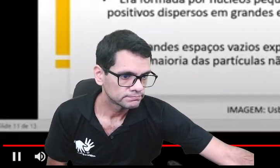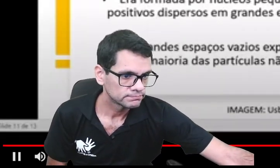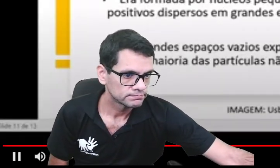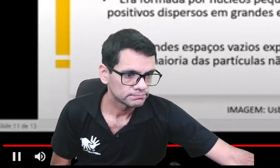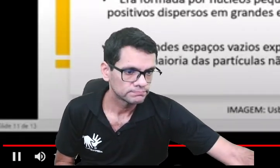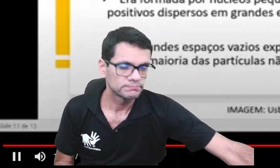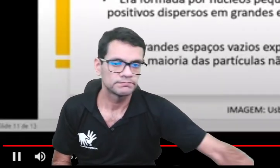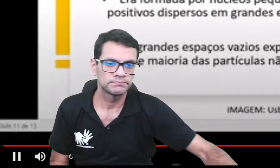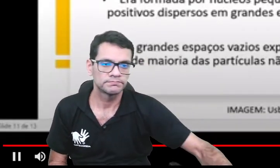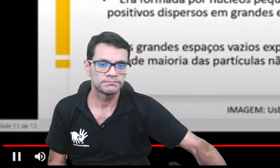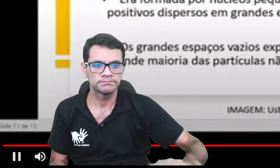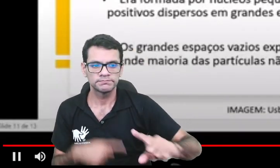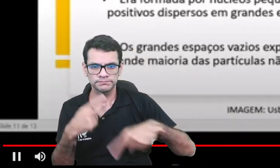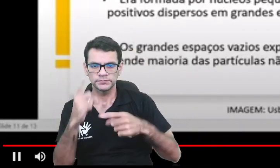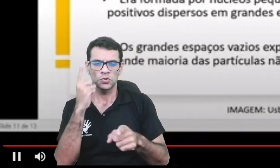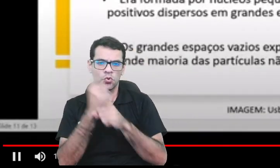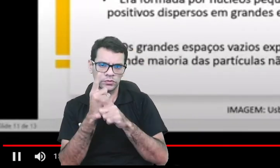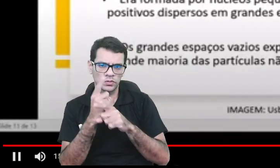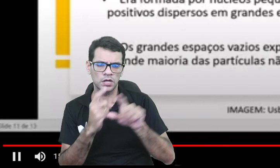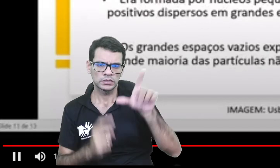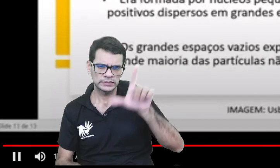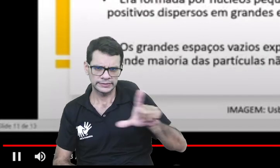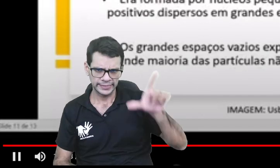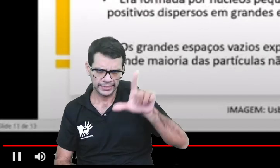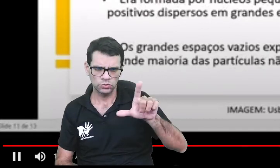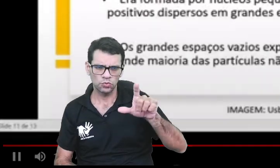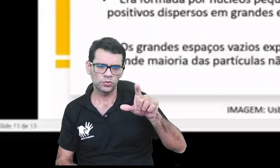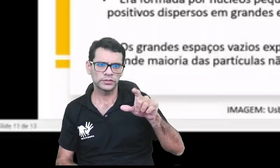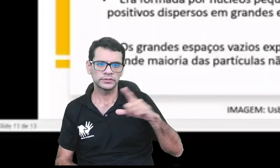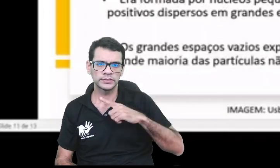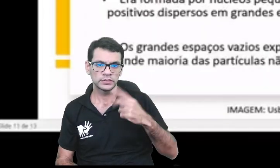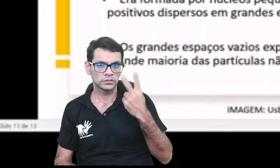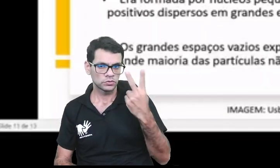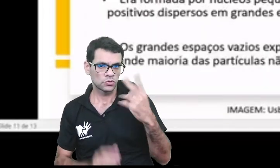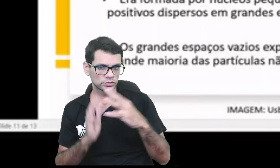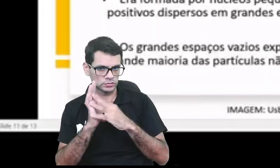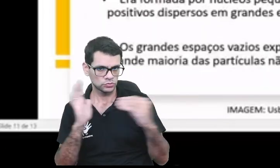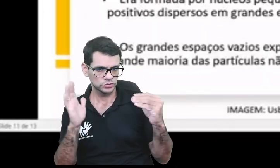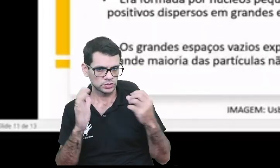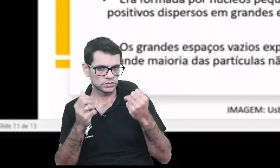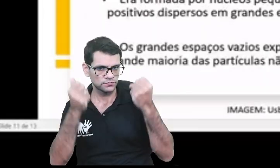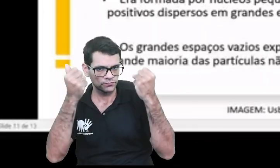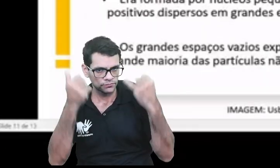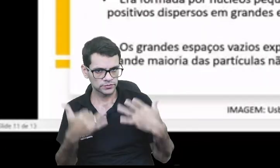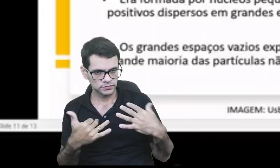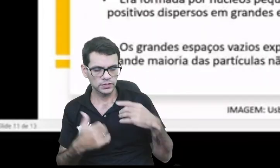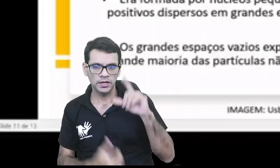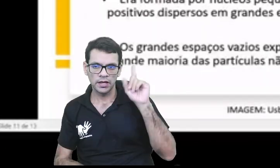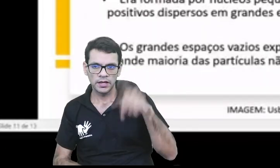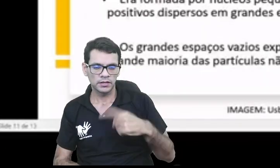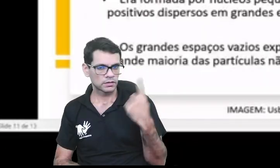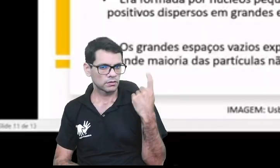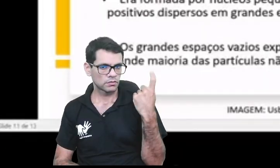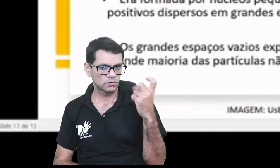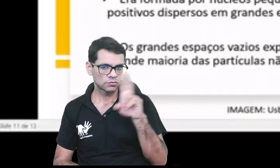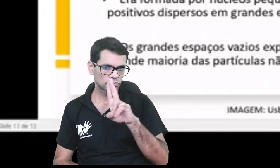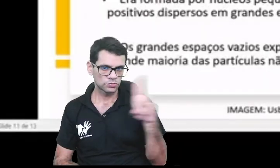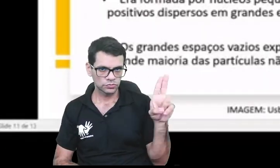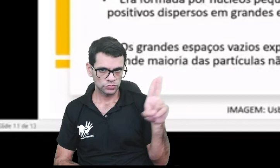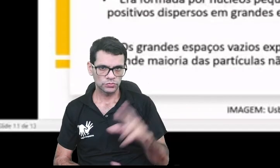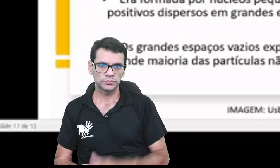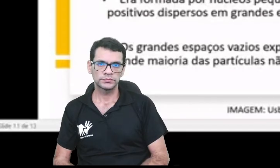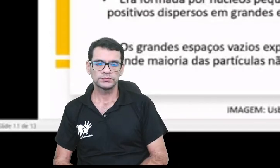algumas literaturas, esses dois modelos, esse daqui e o próximo que eu vou falar, como sendo um único nome, Rutherford